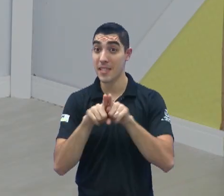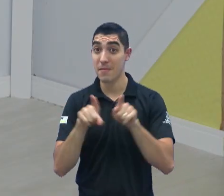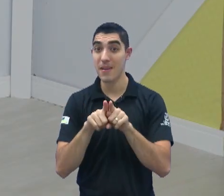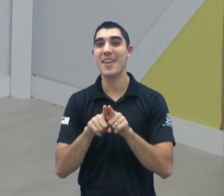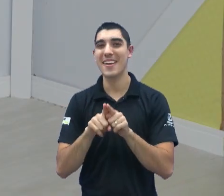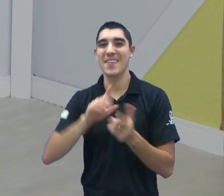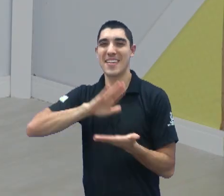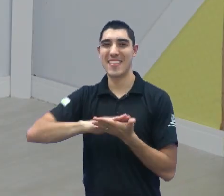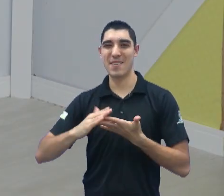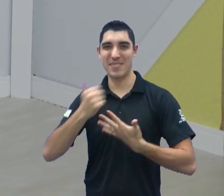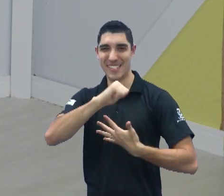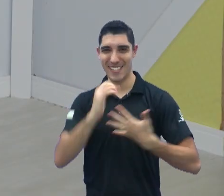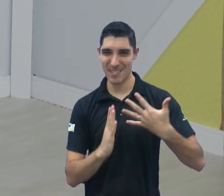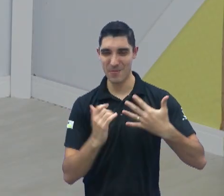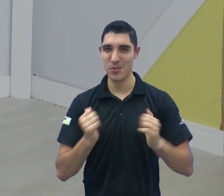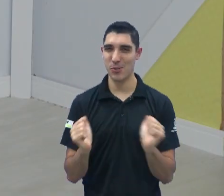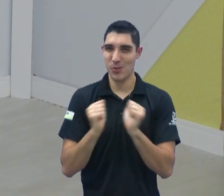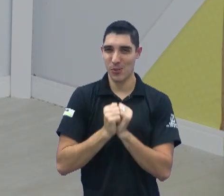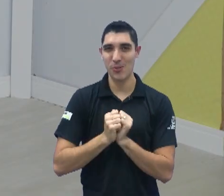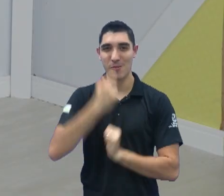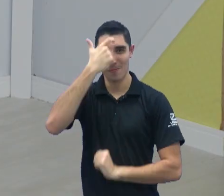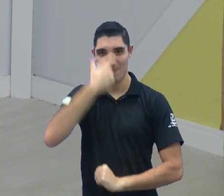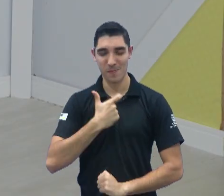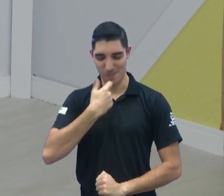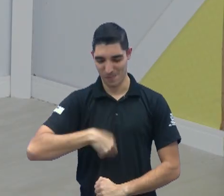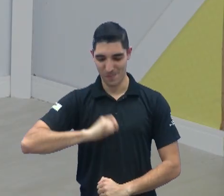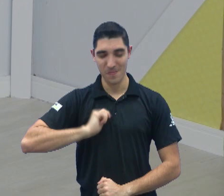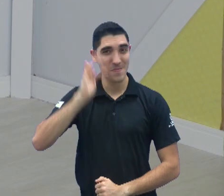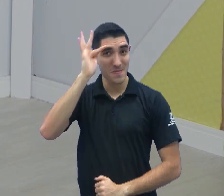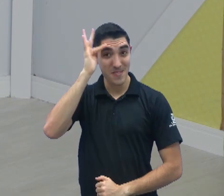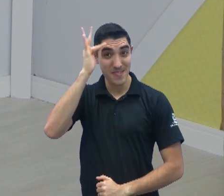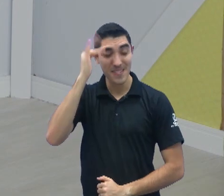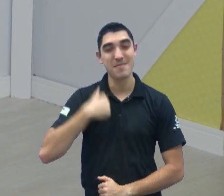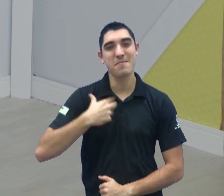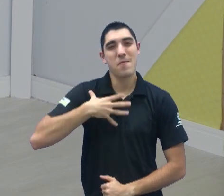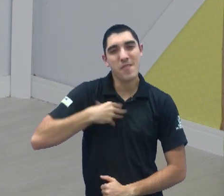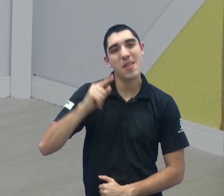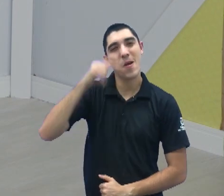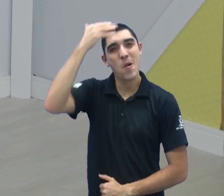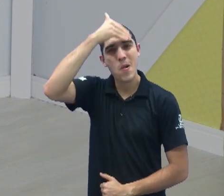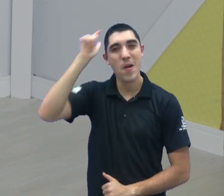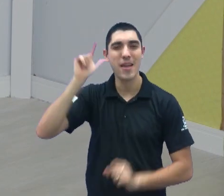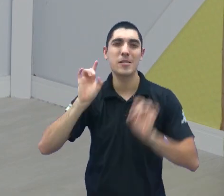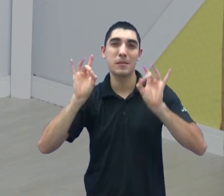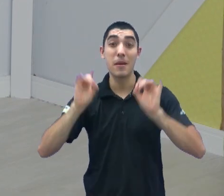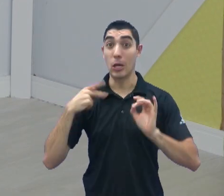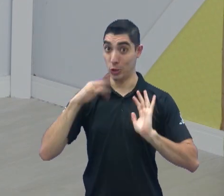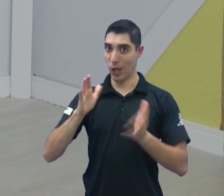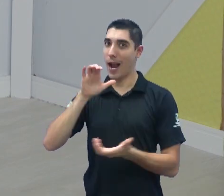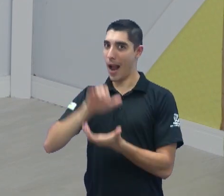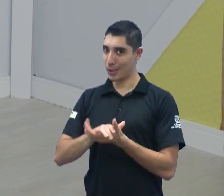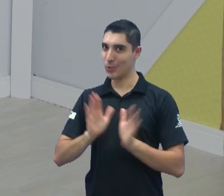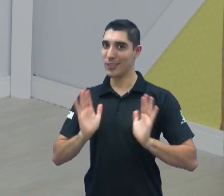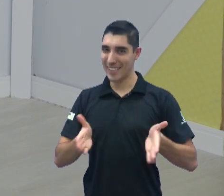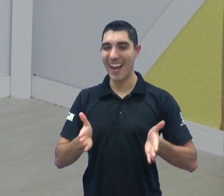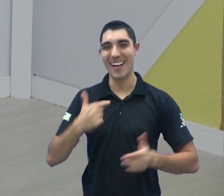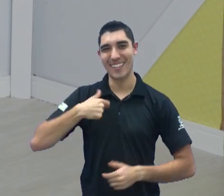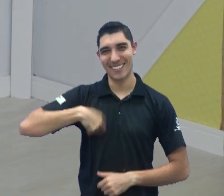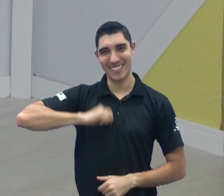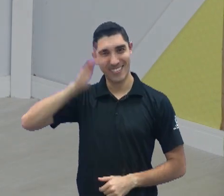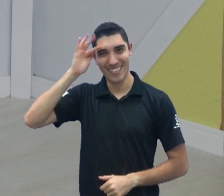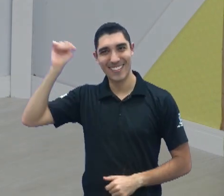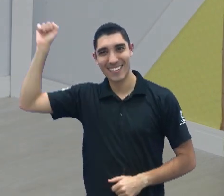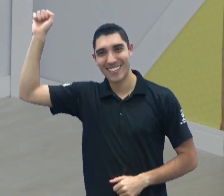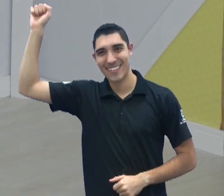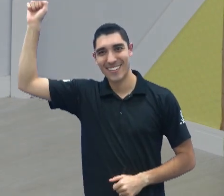o nosso intérprete de Libras, o nosso querido Luiz Fernando, o papai do Lourenço. Esse já tá casado. Nosso querido Luiz Fernando, tudo